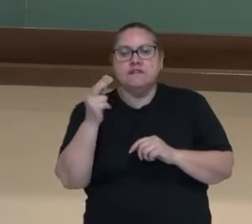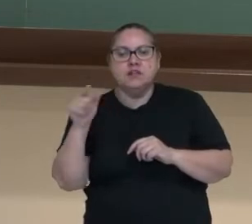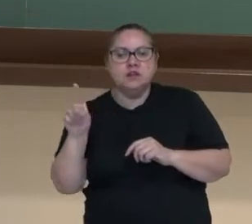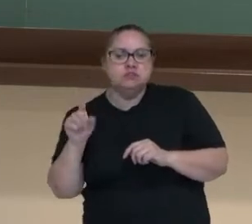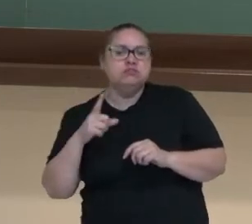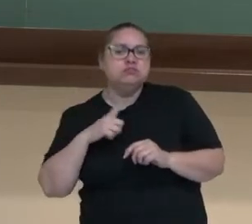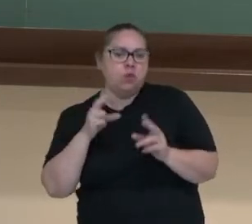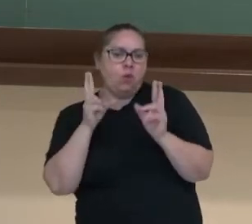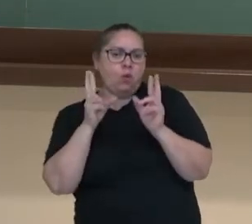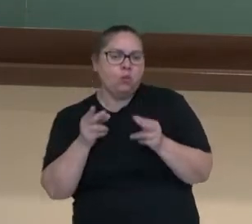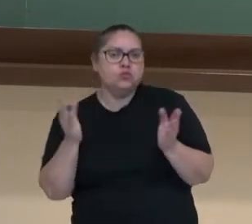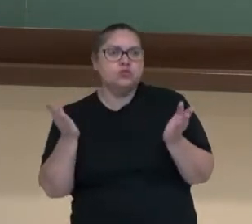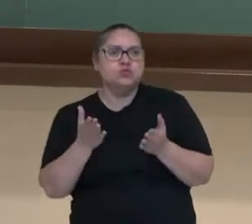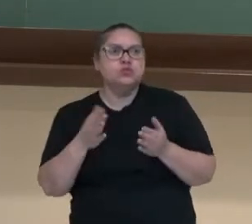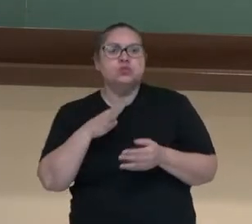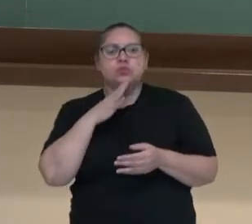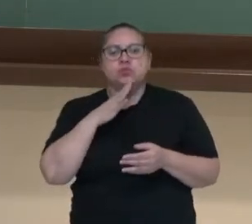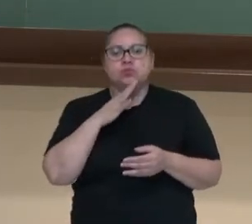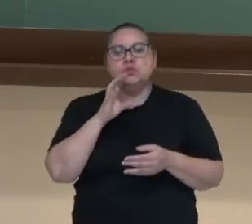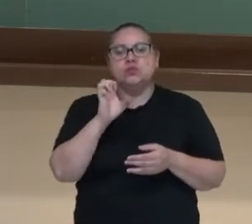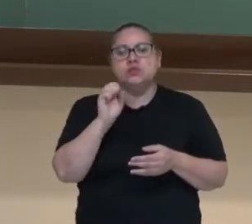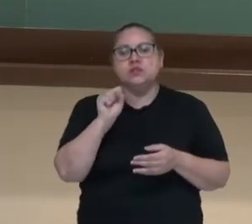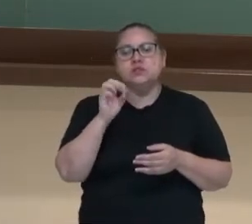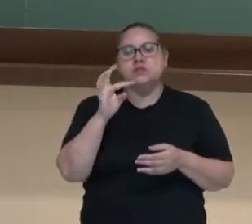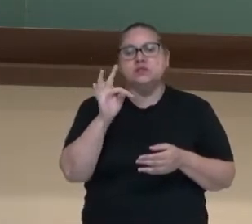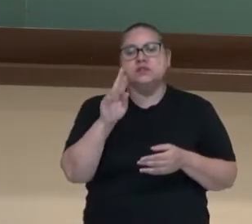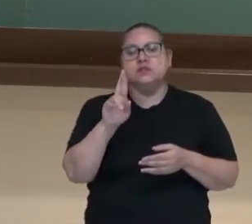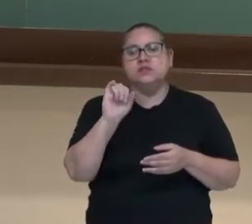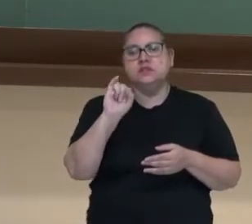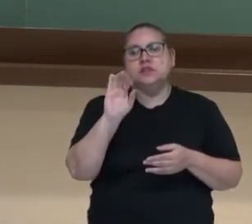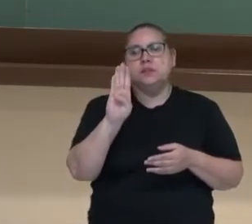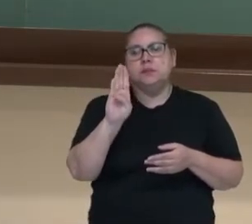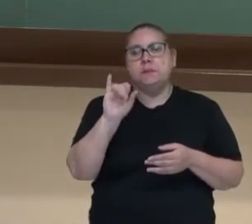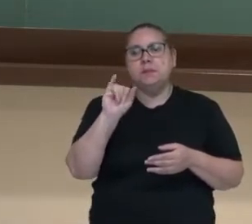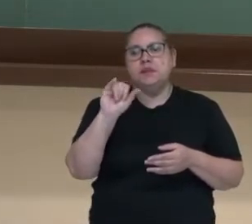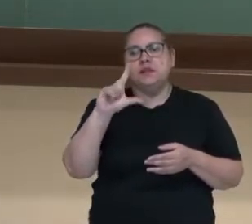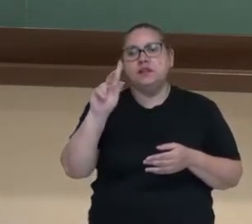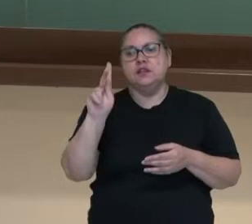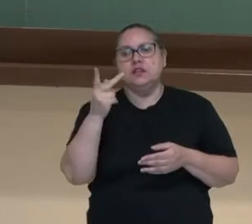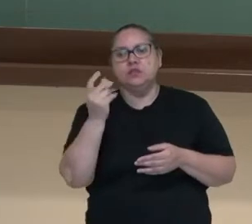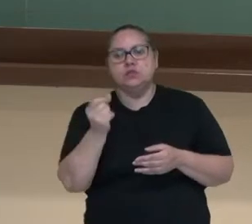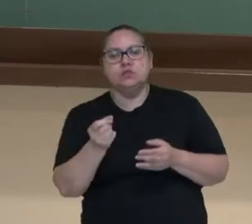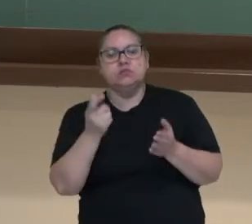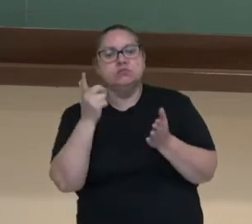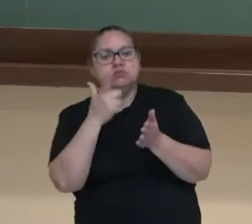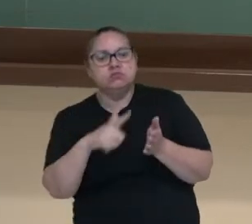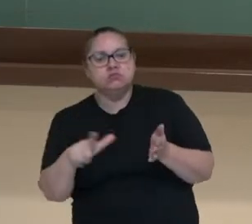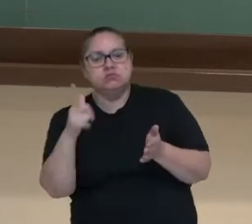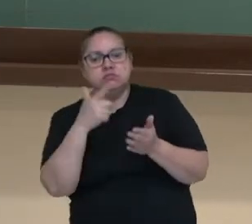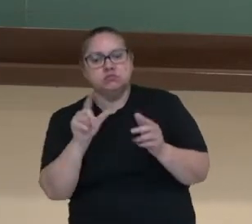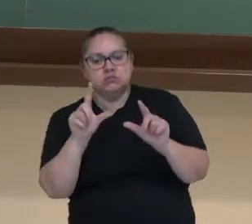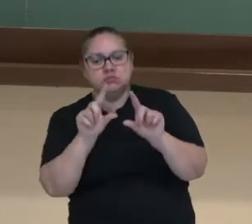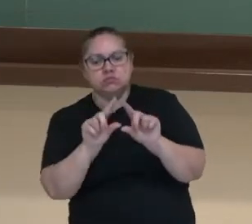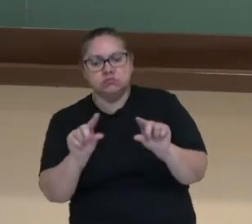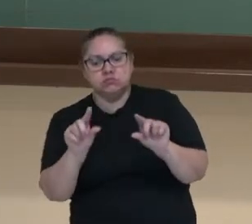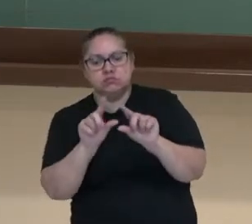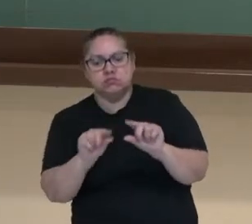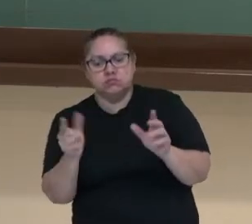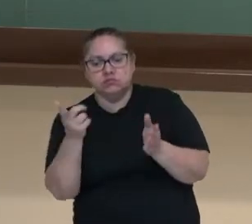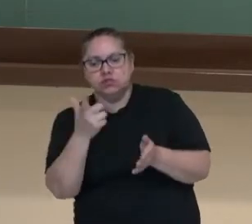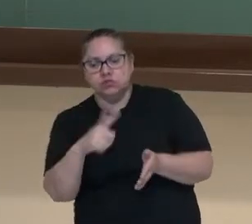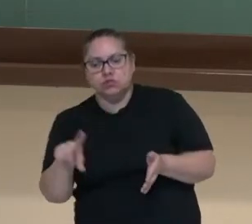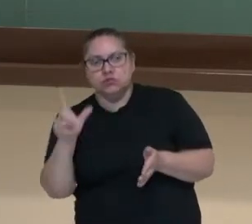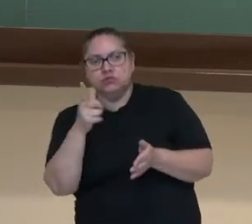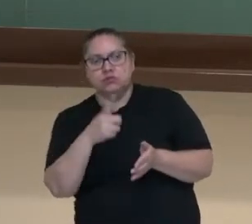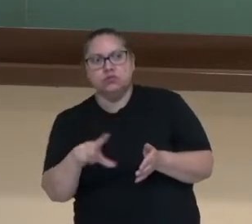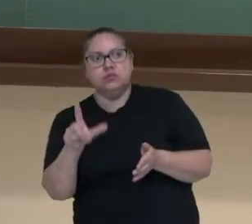temos hoje, também conhecido como estribilho, né? E a repetição do mesmo verso, ou daquele conjunto de versos, a